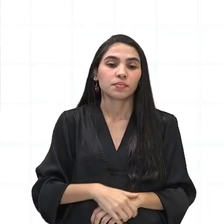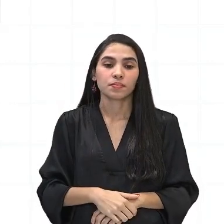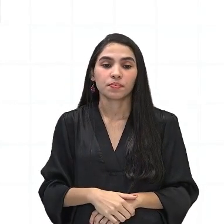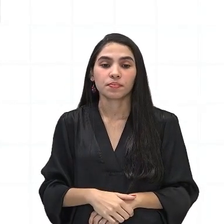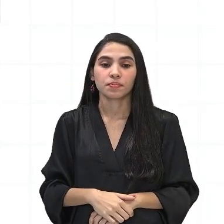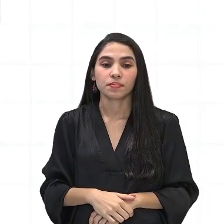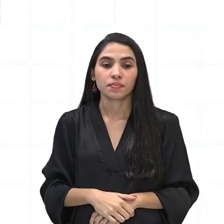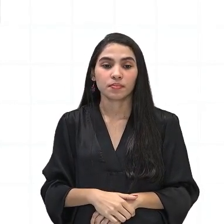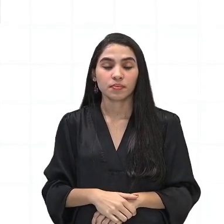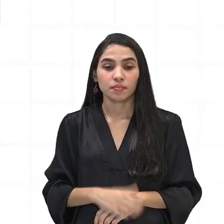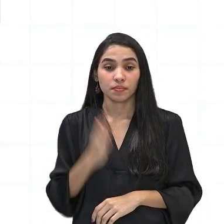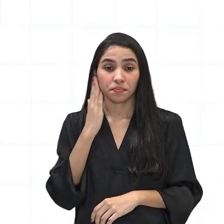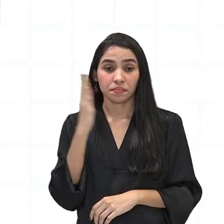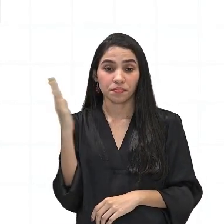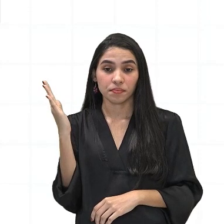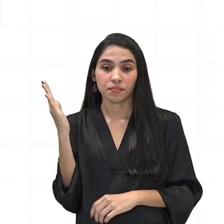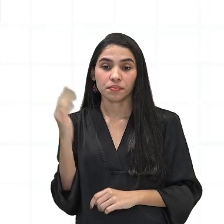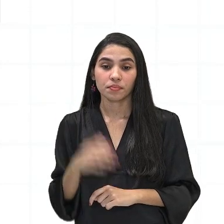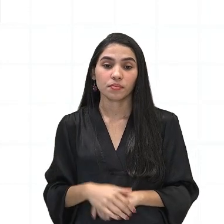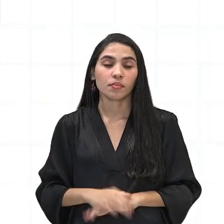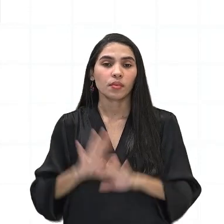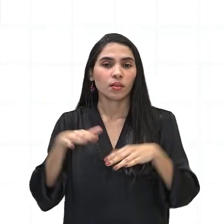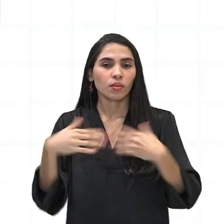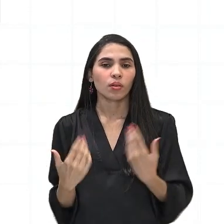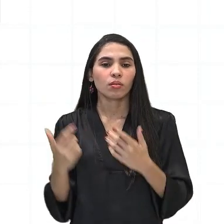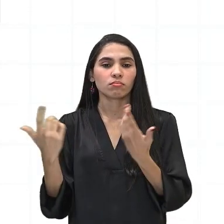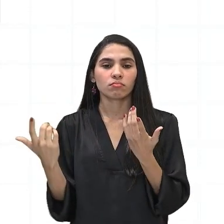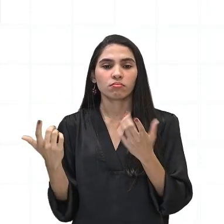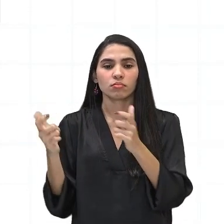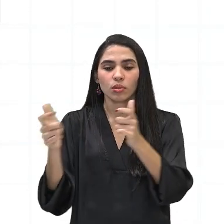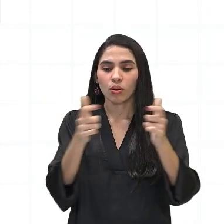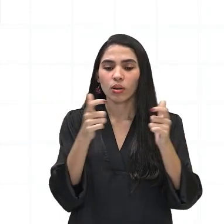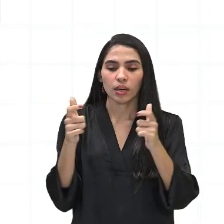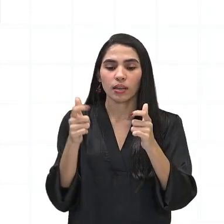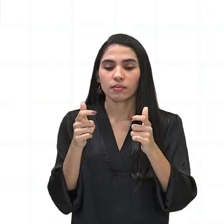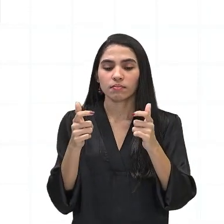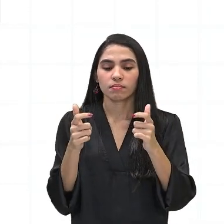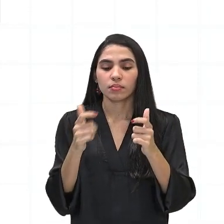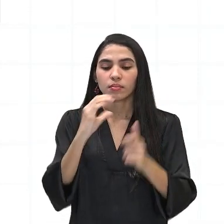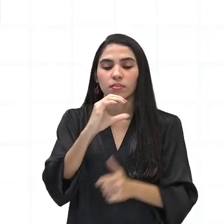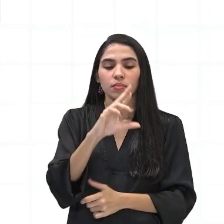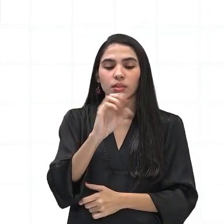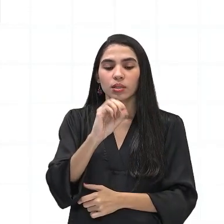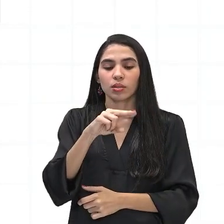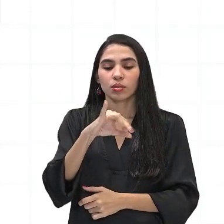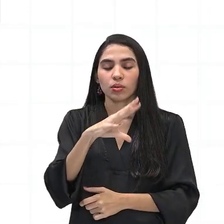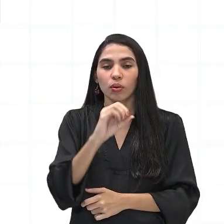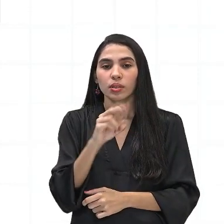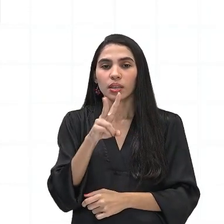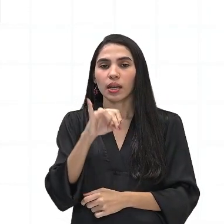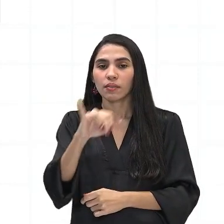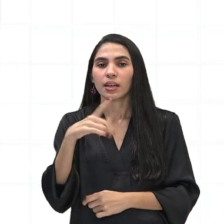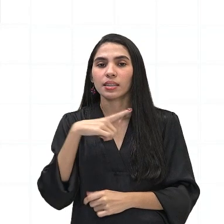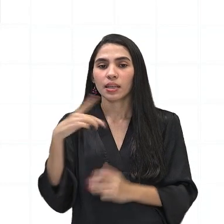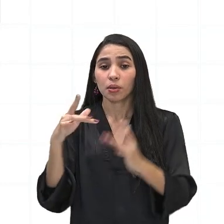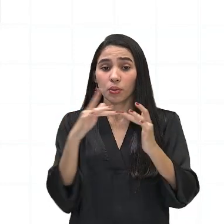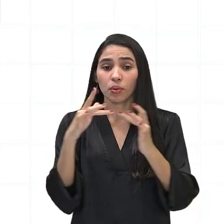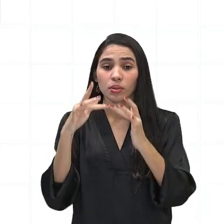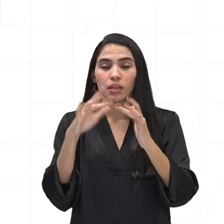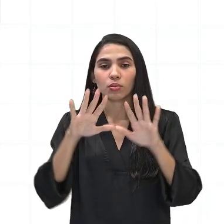isso é normal. Nós passamos por isso durante a vida. Então vejam que quanto que uma breve narrativa como essa,